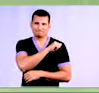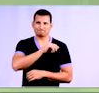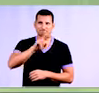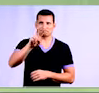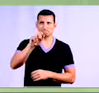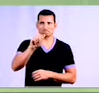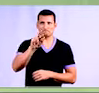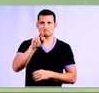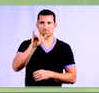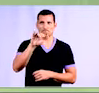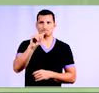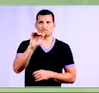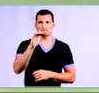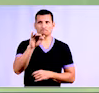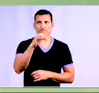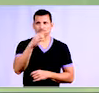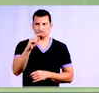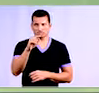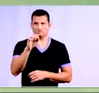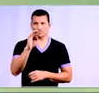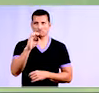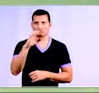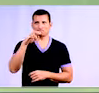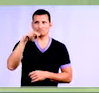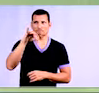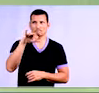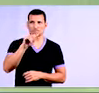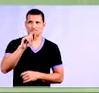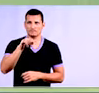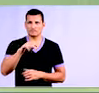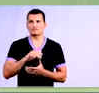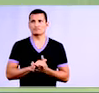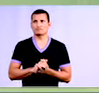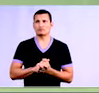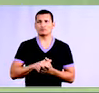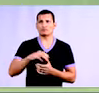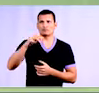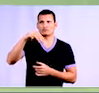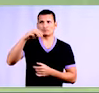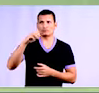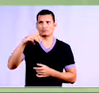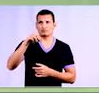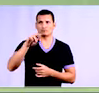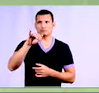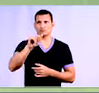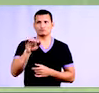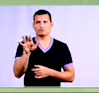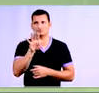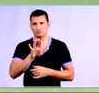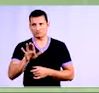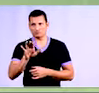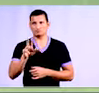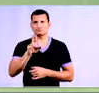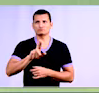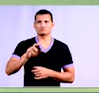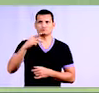variação dessa técnica é a memória virtual, usando a paginação